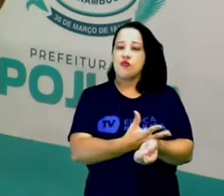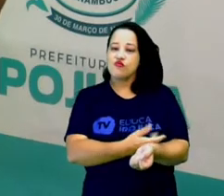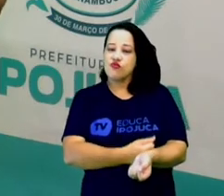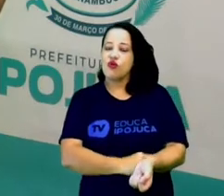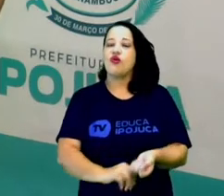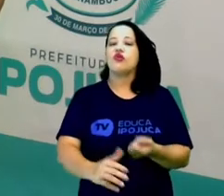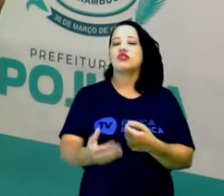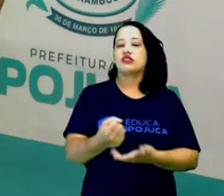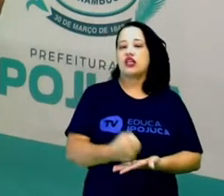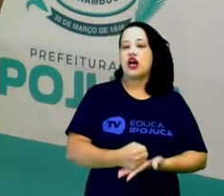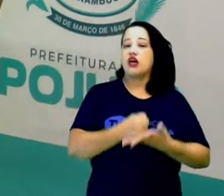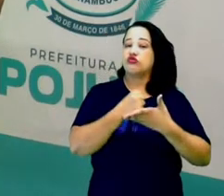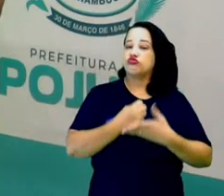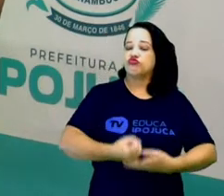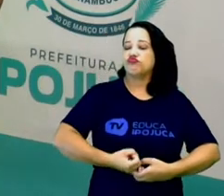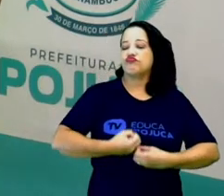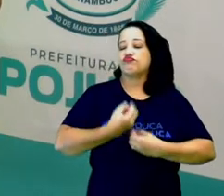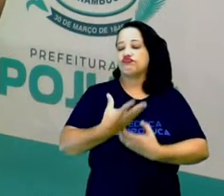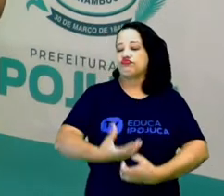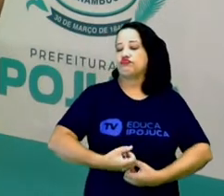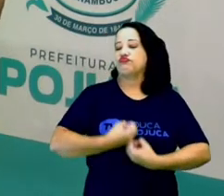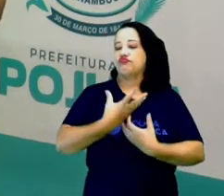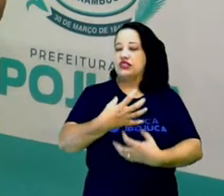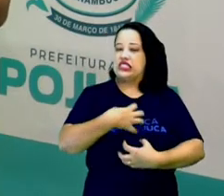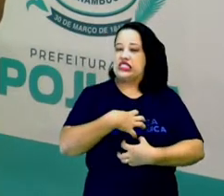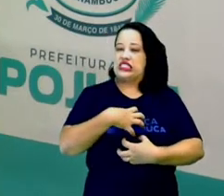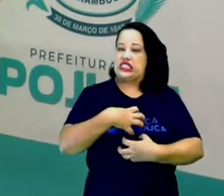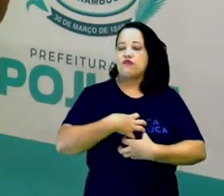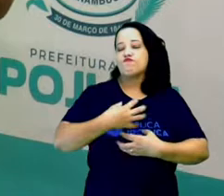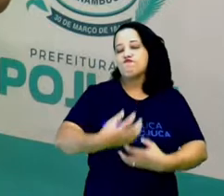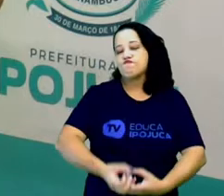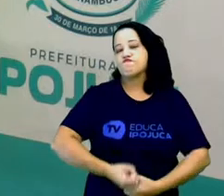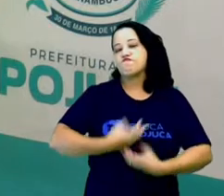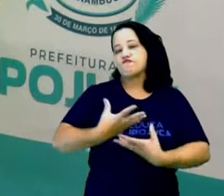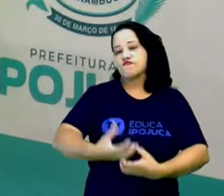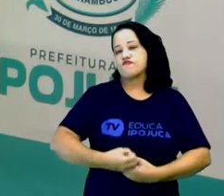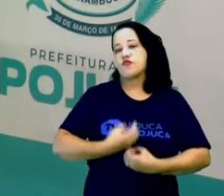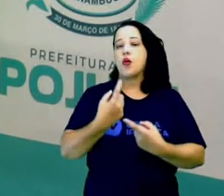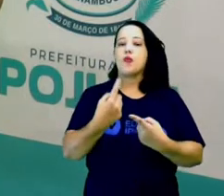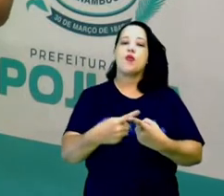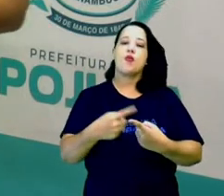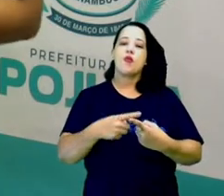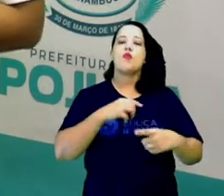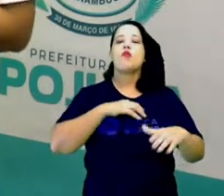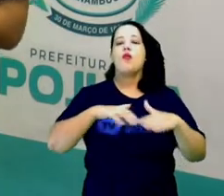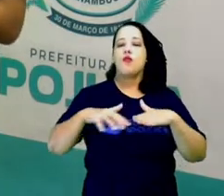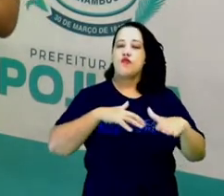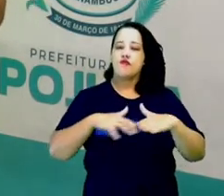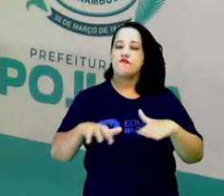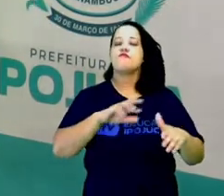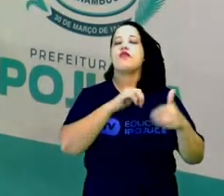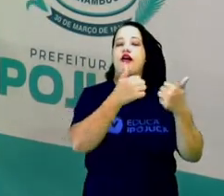colocar suas emoções para fora. Na dança a gente consegue visualizar vários movimentos artísticos.